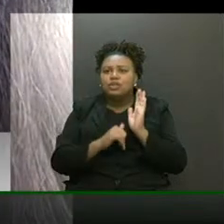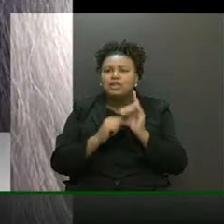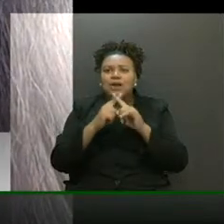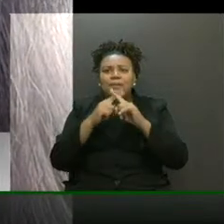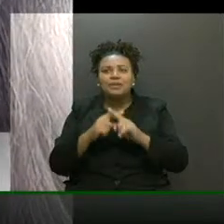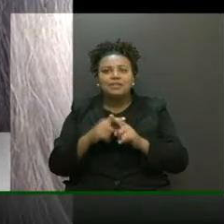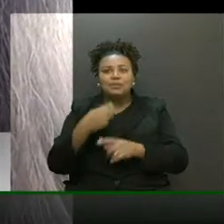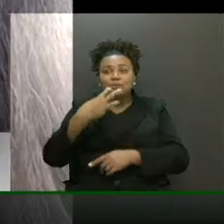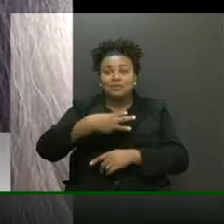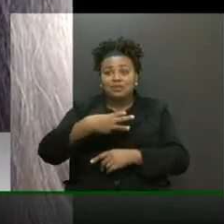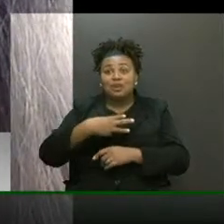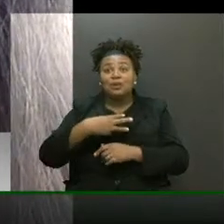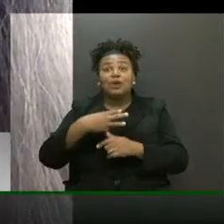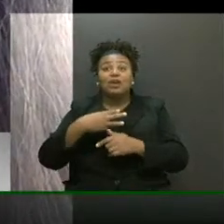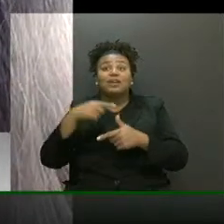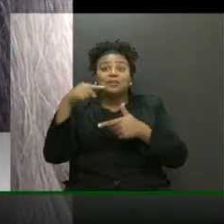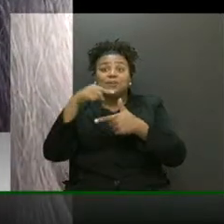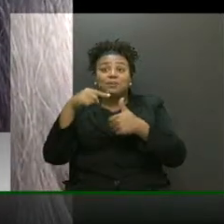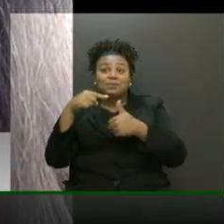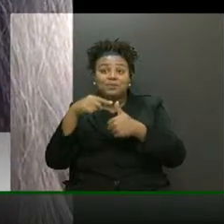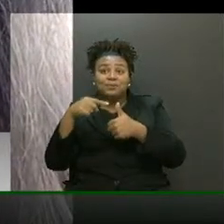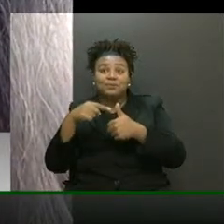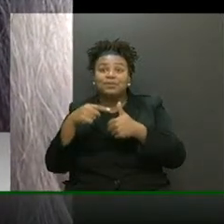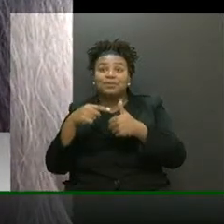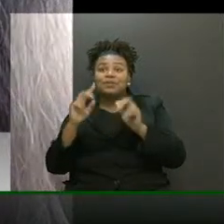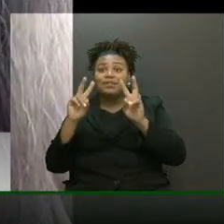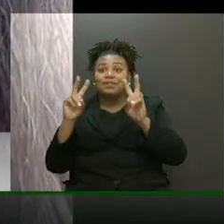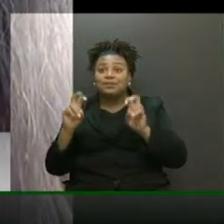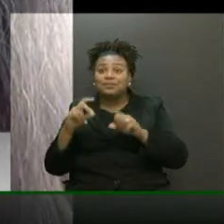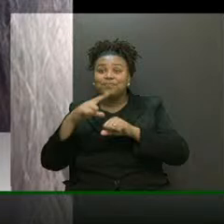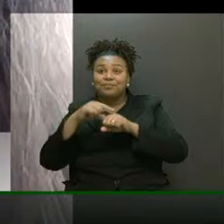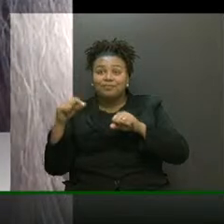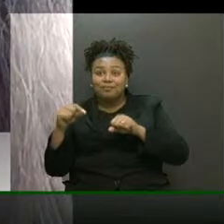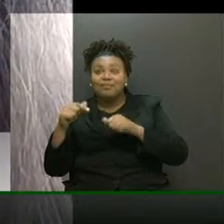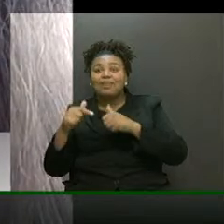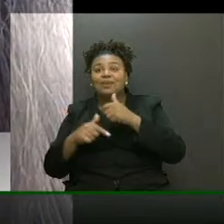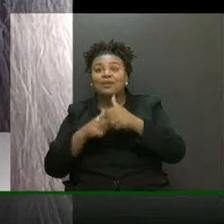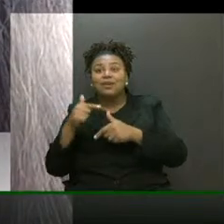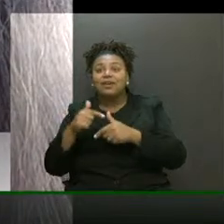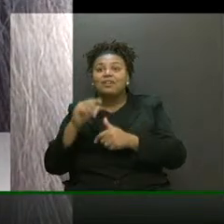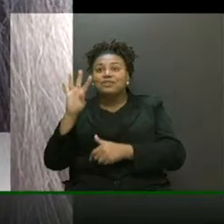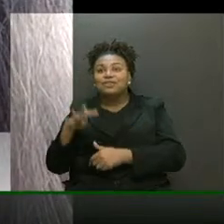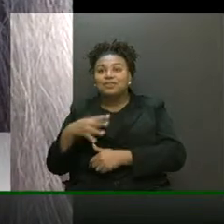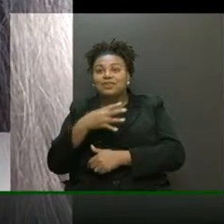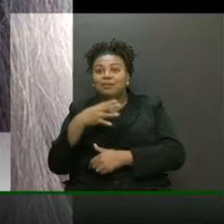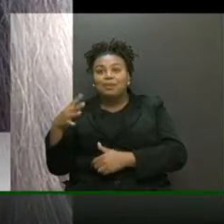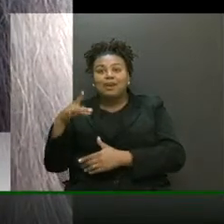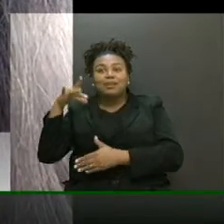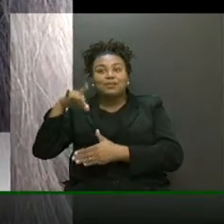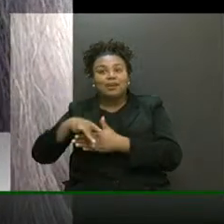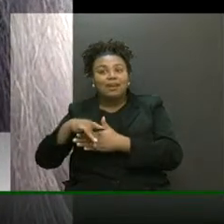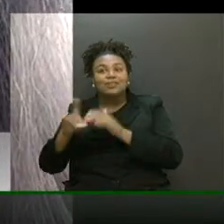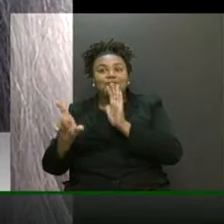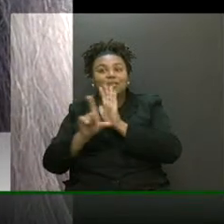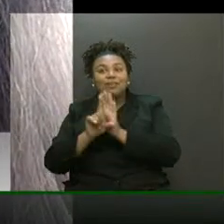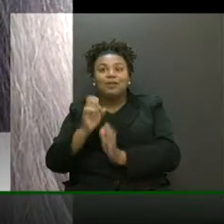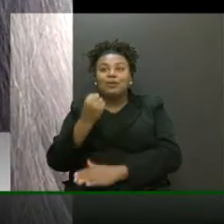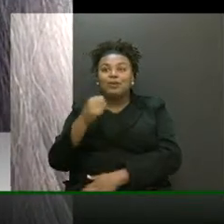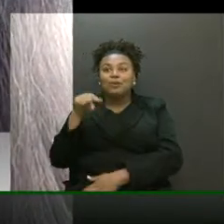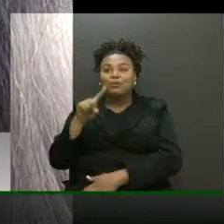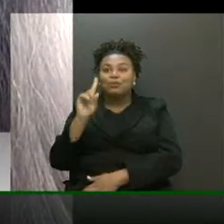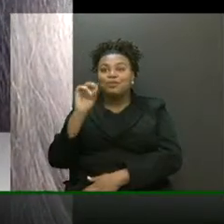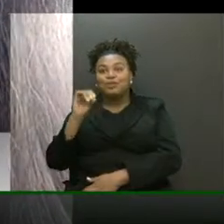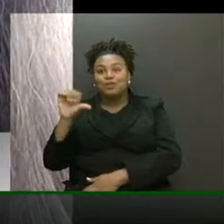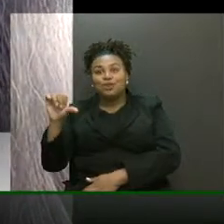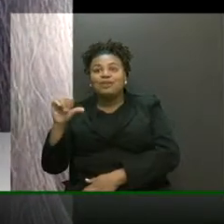inciso 3º do item 1, do título 4, serviço de trânsito, da tabela de incidência do anexo da lei número